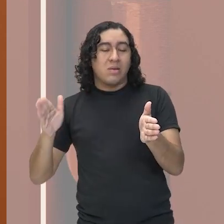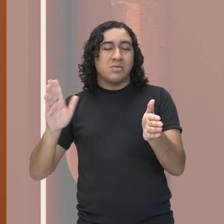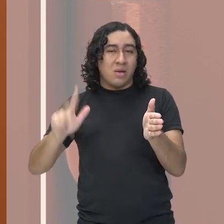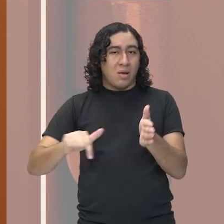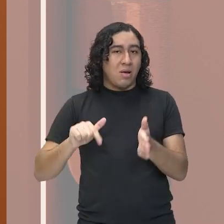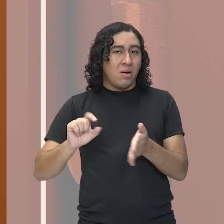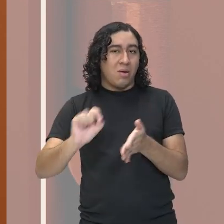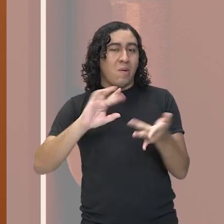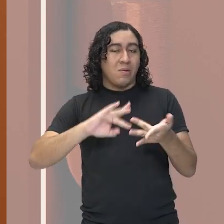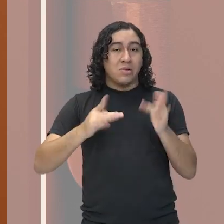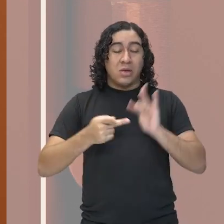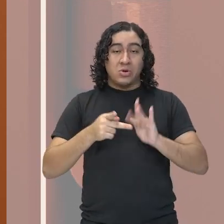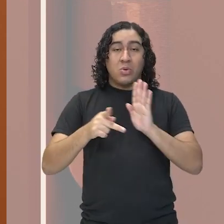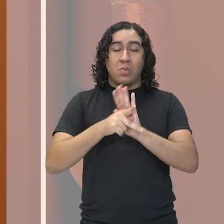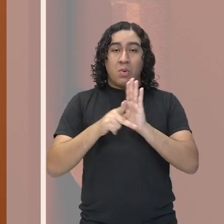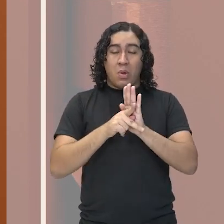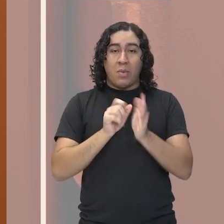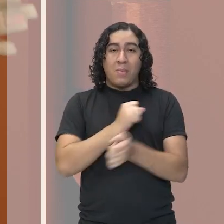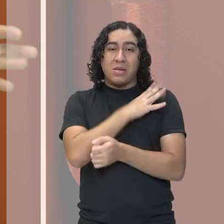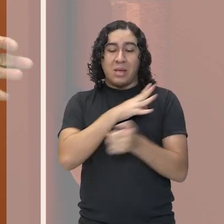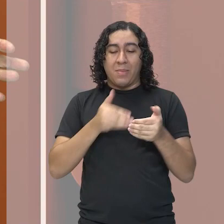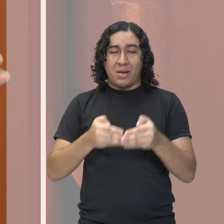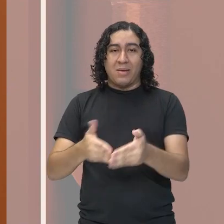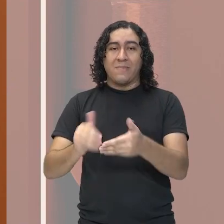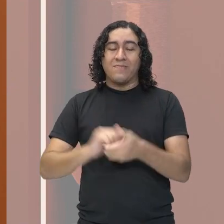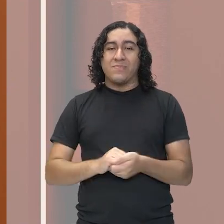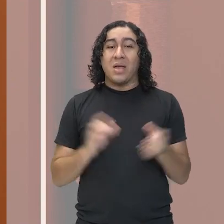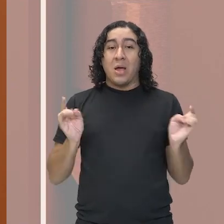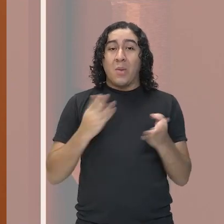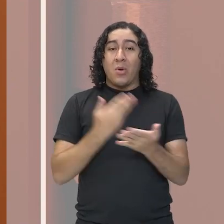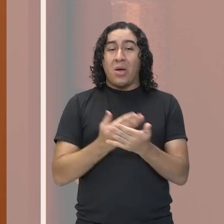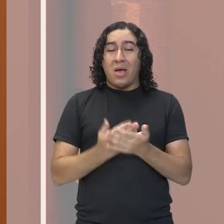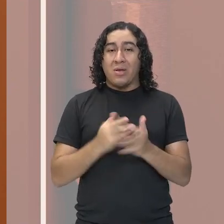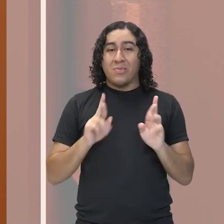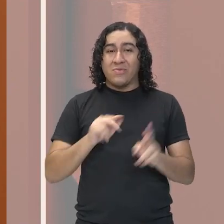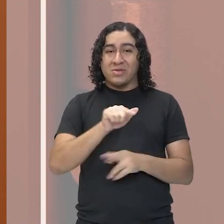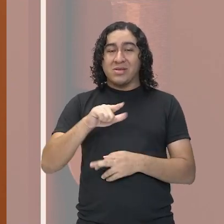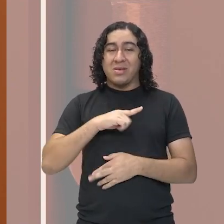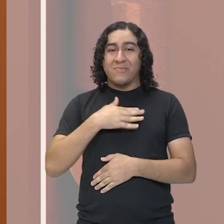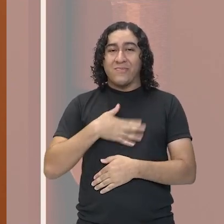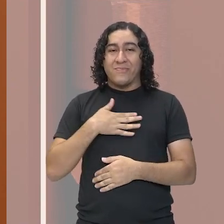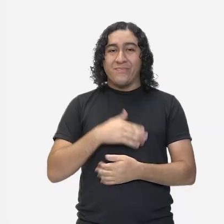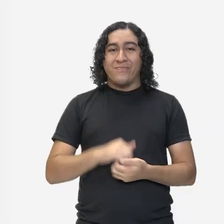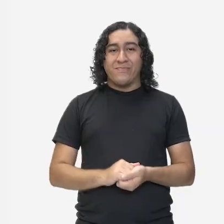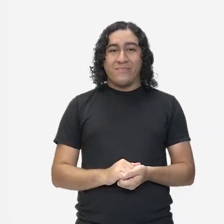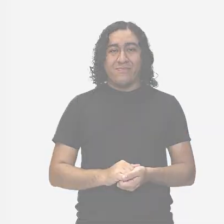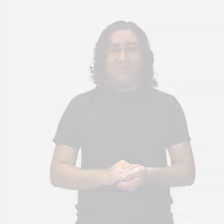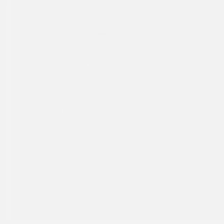da Marinha Brasileira, certo? A gente fica por aqui, esperamos que vocês tenham gostado.